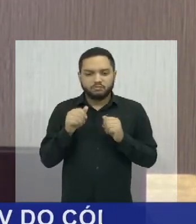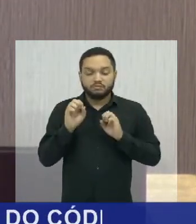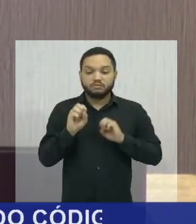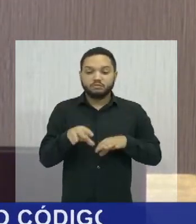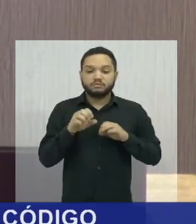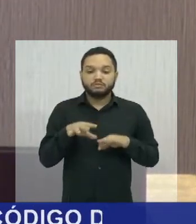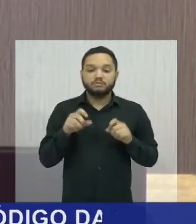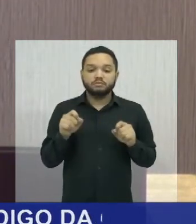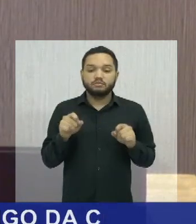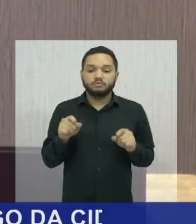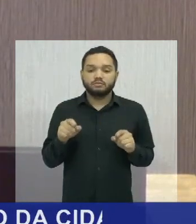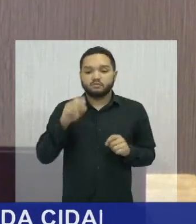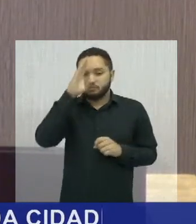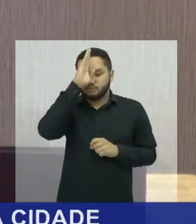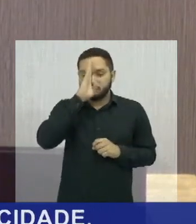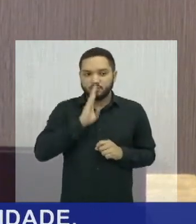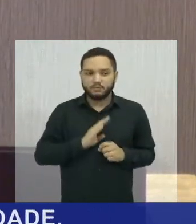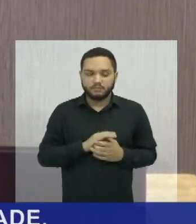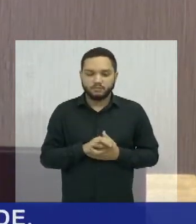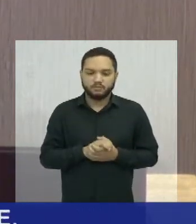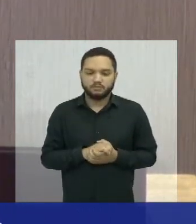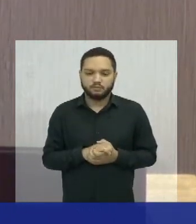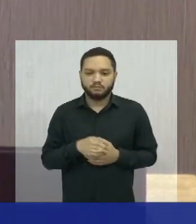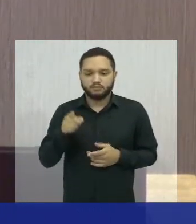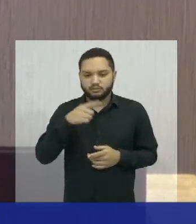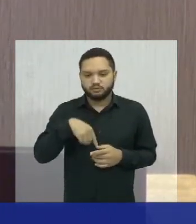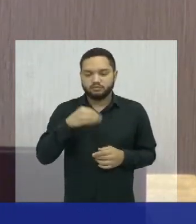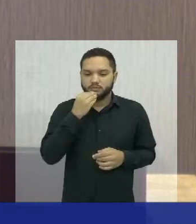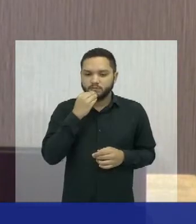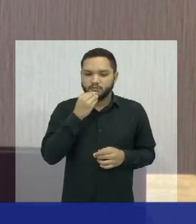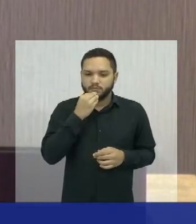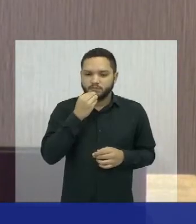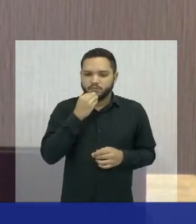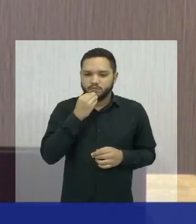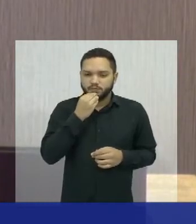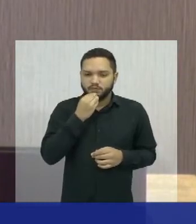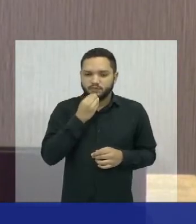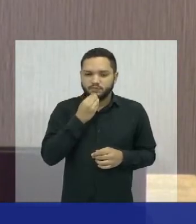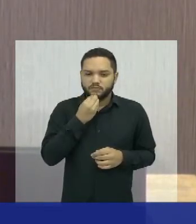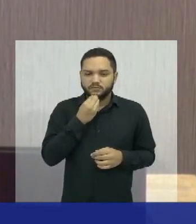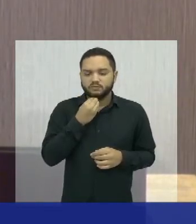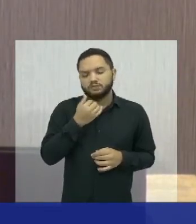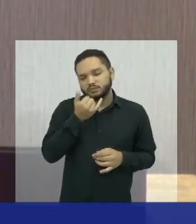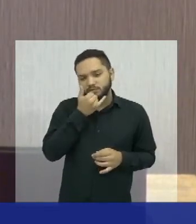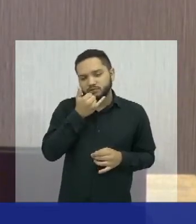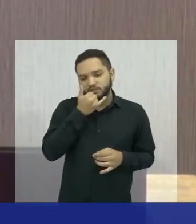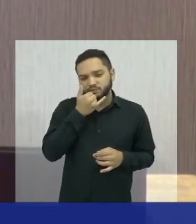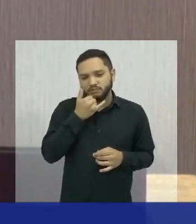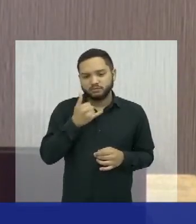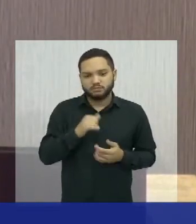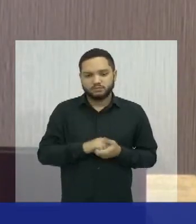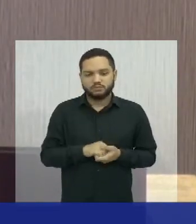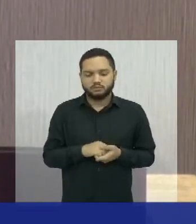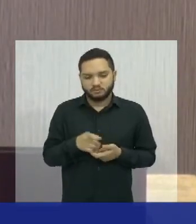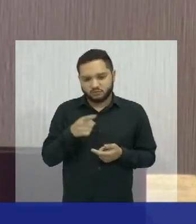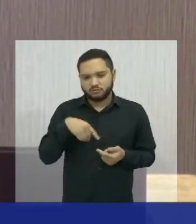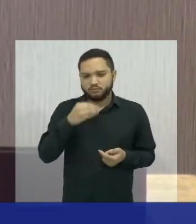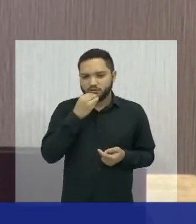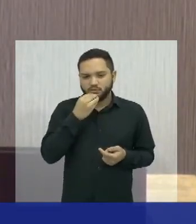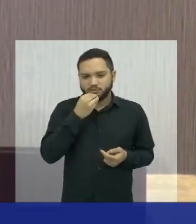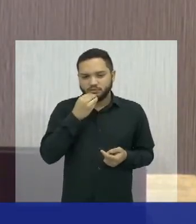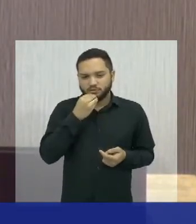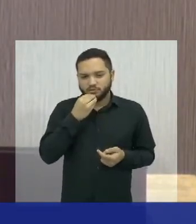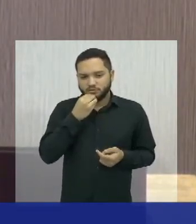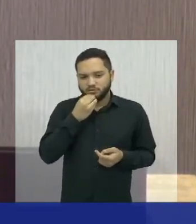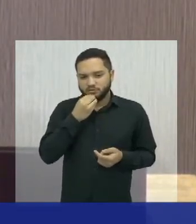educação, ela é gratuita. Nós deveríamos ser abonados, desculpe a ousadia e o sonho, mas nós deveríamos ser